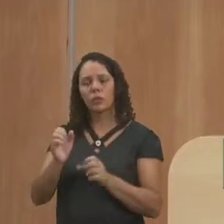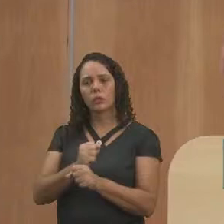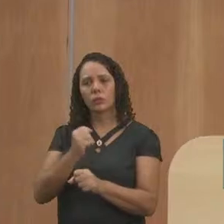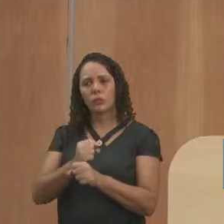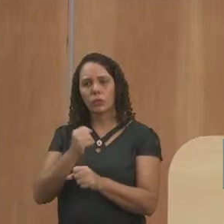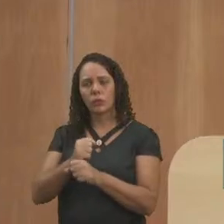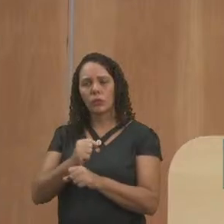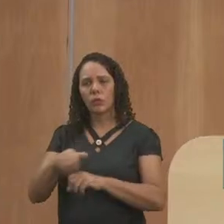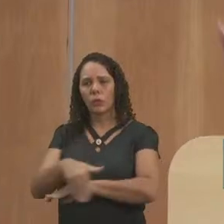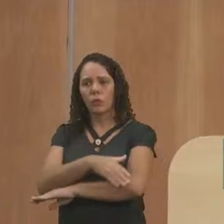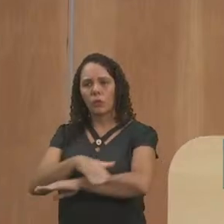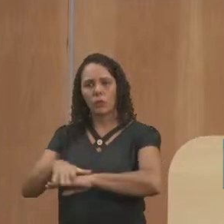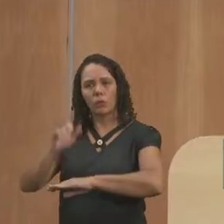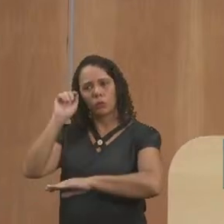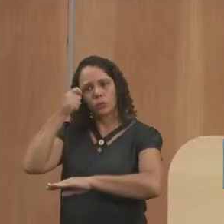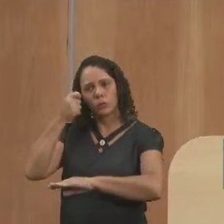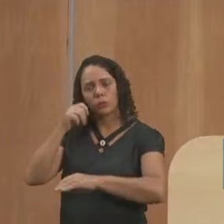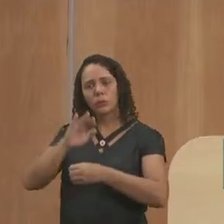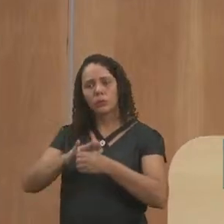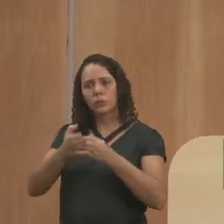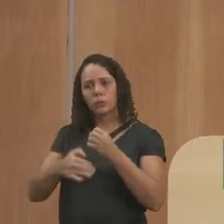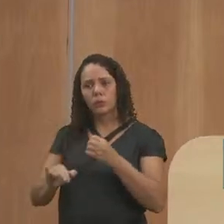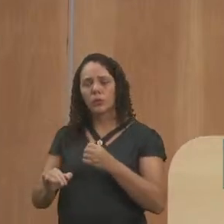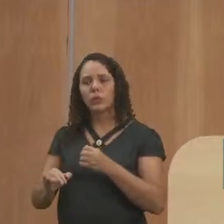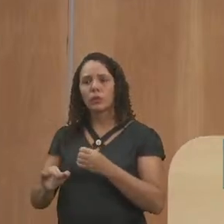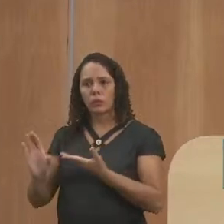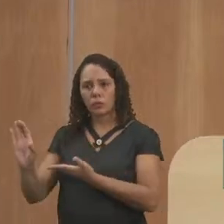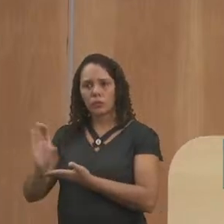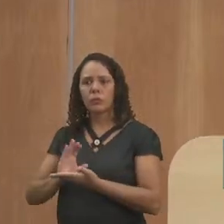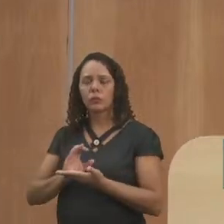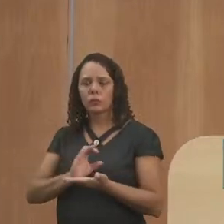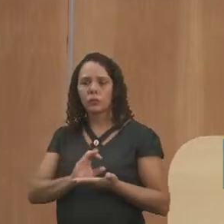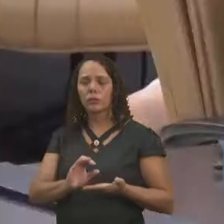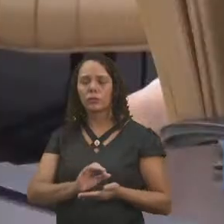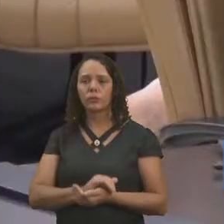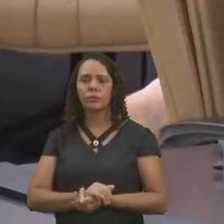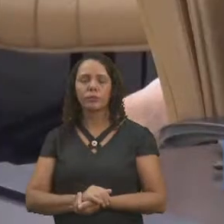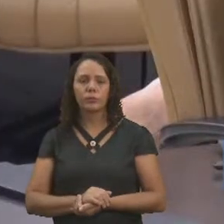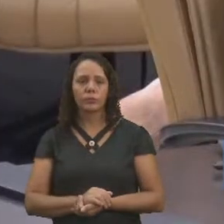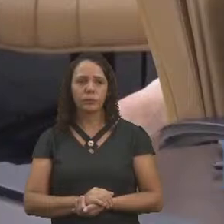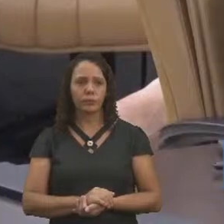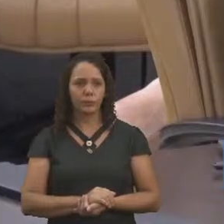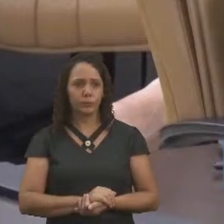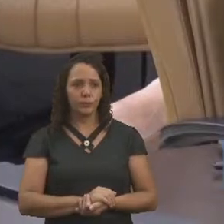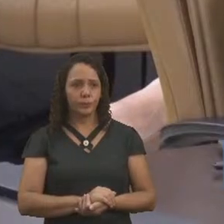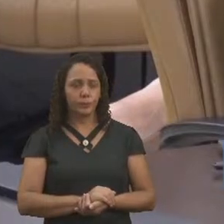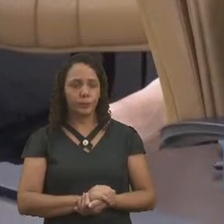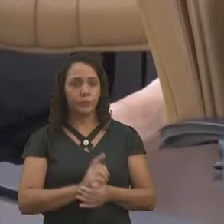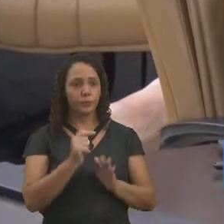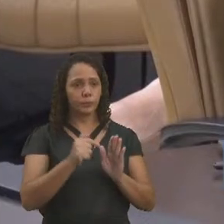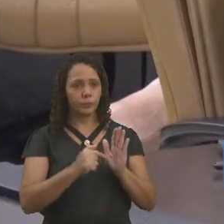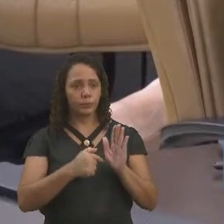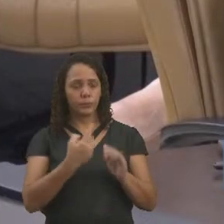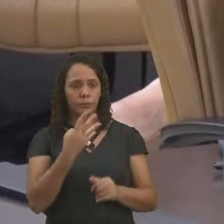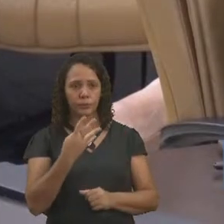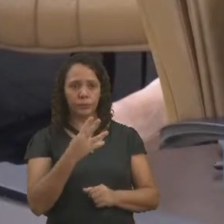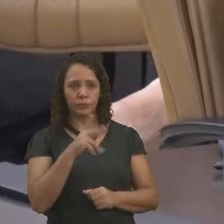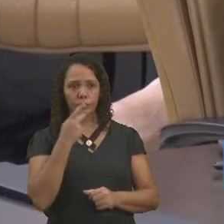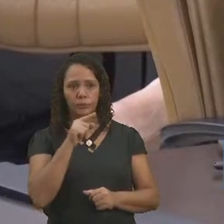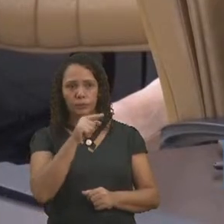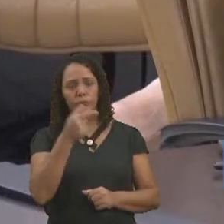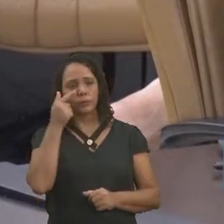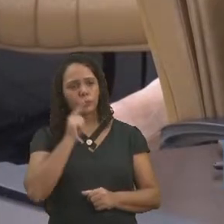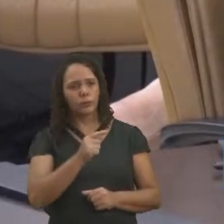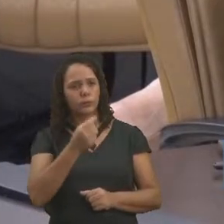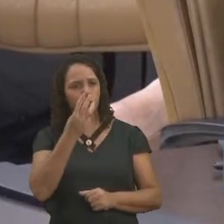de pavimentação, drenagem, são uma transferência de capital. Aqui no item 4, fala que vocês só conseguiram